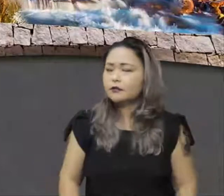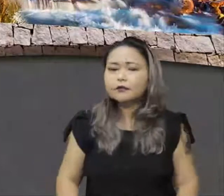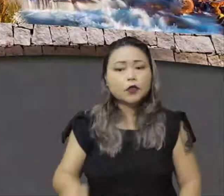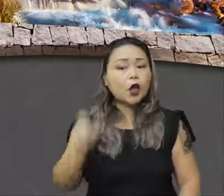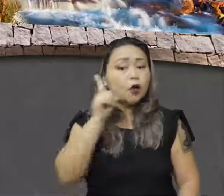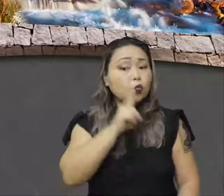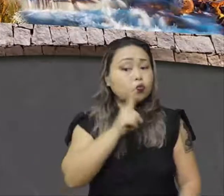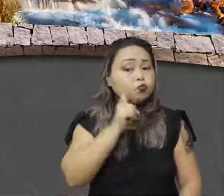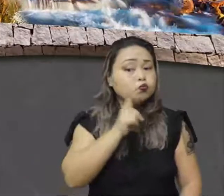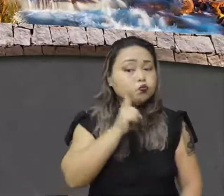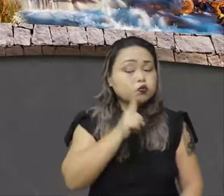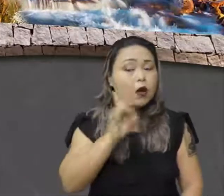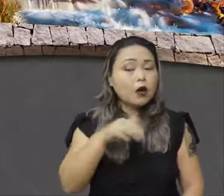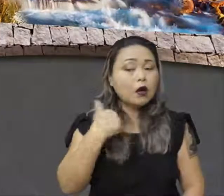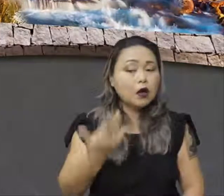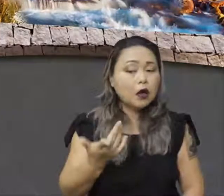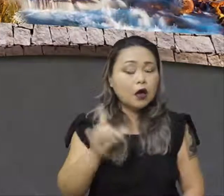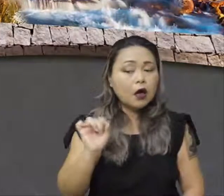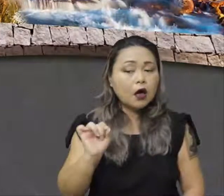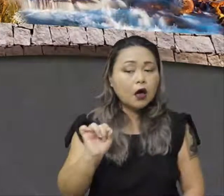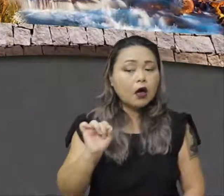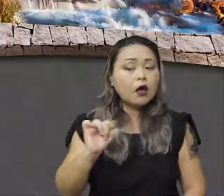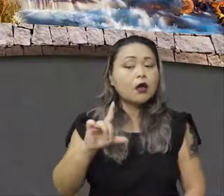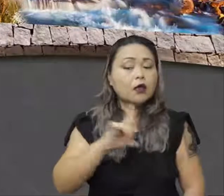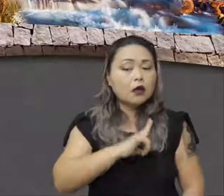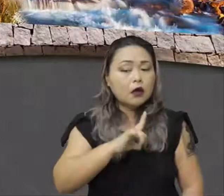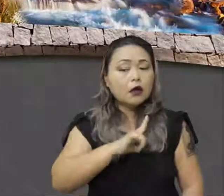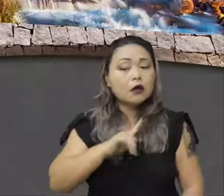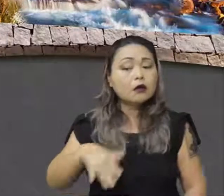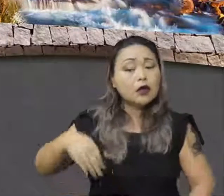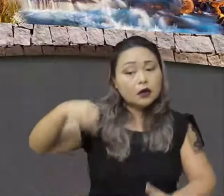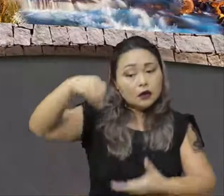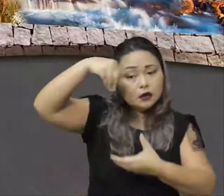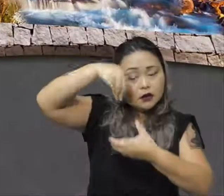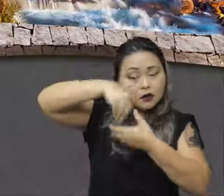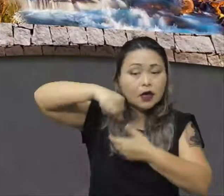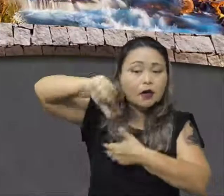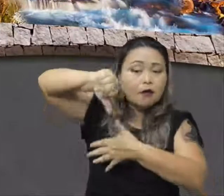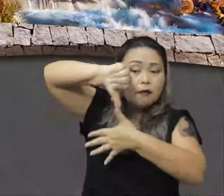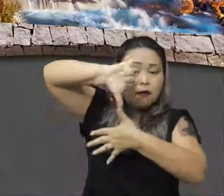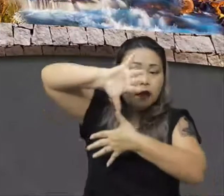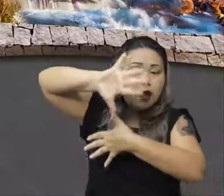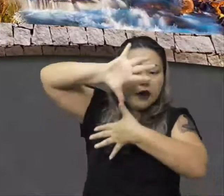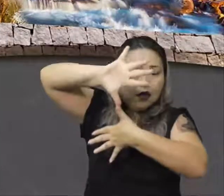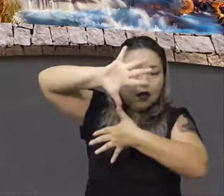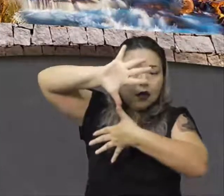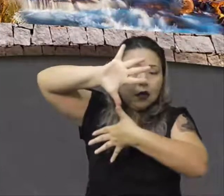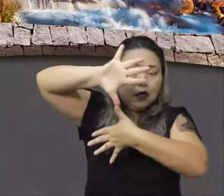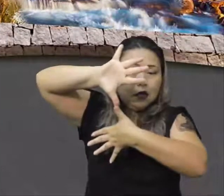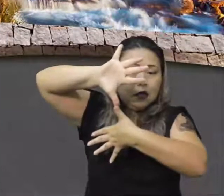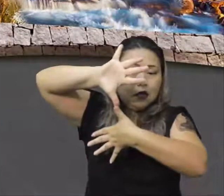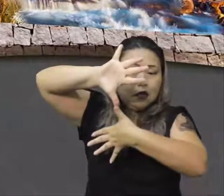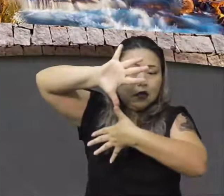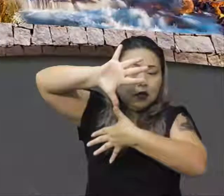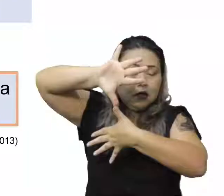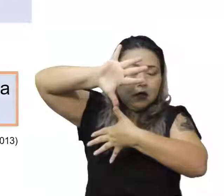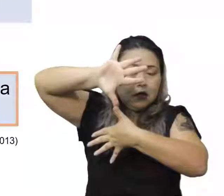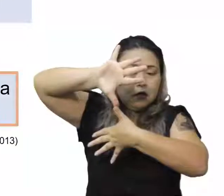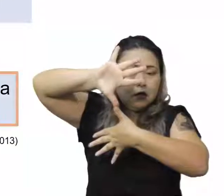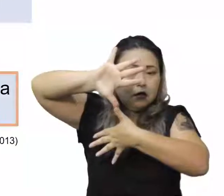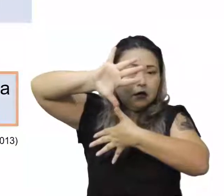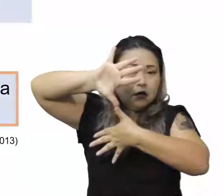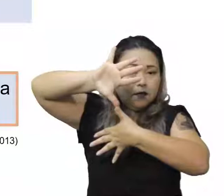Estados Unidos encontra-se aqui na América, como você pode observar aqui na telinha. No seu